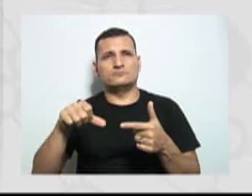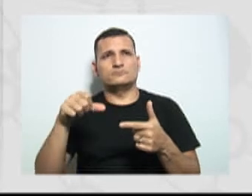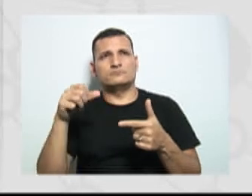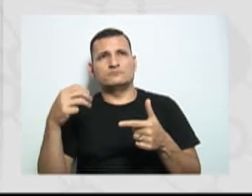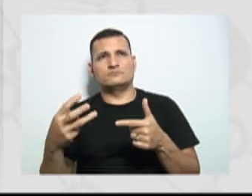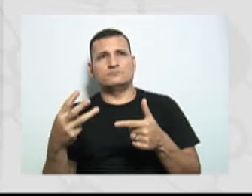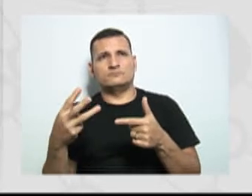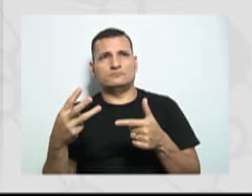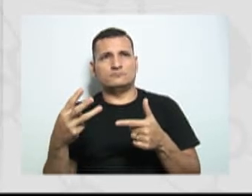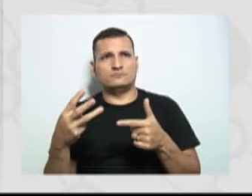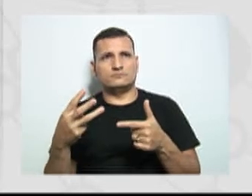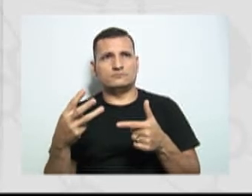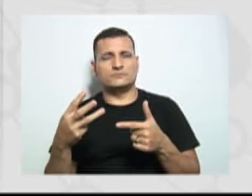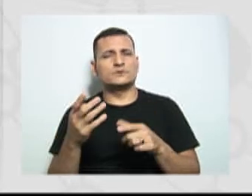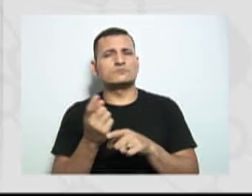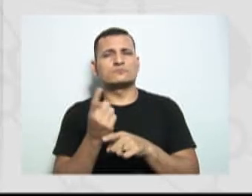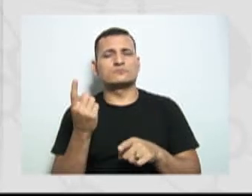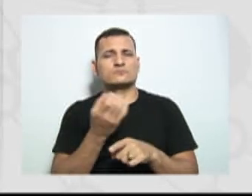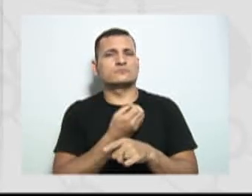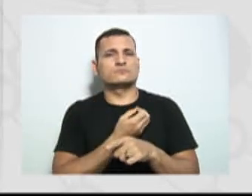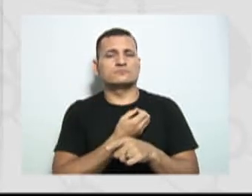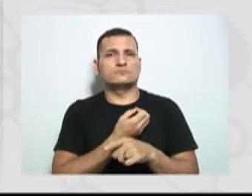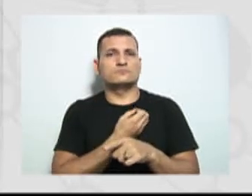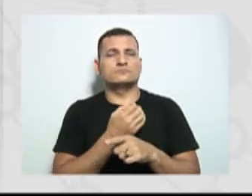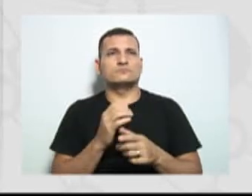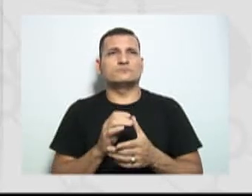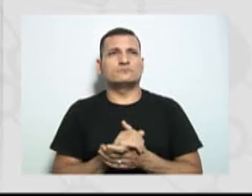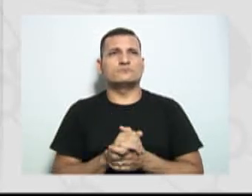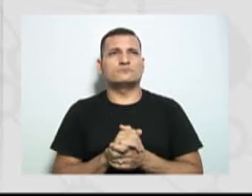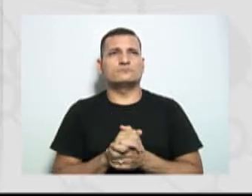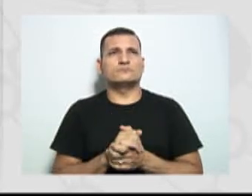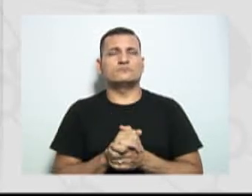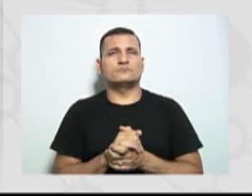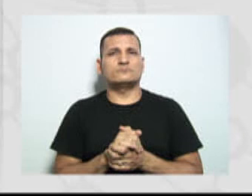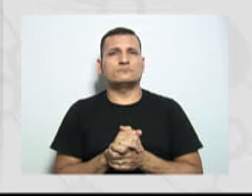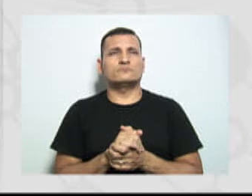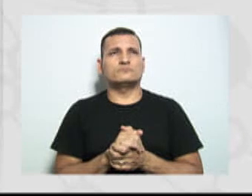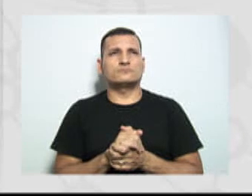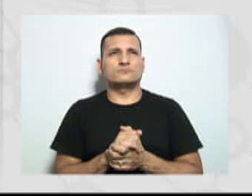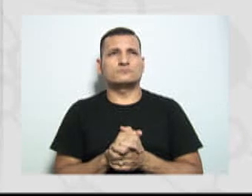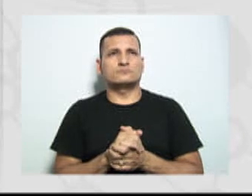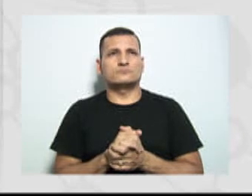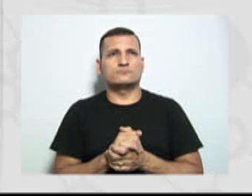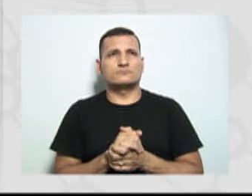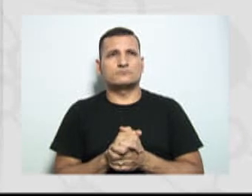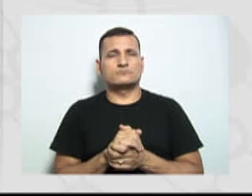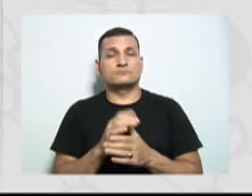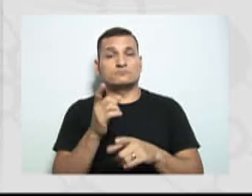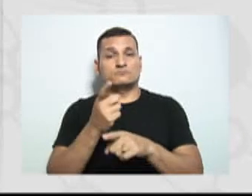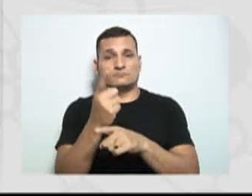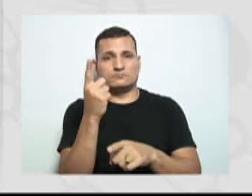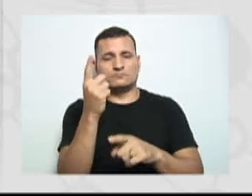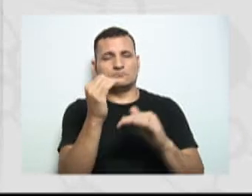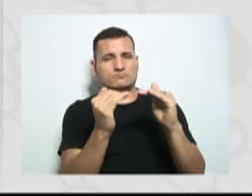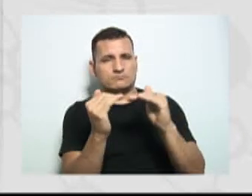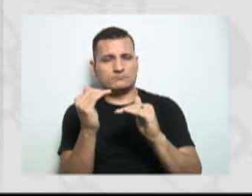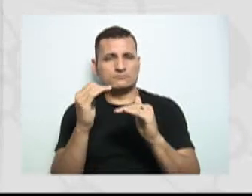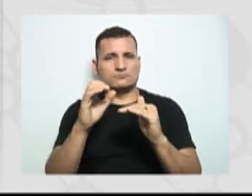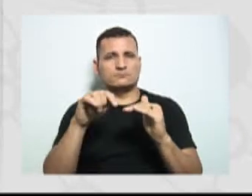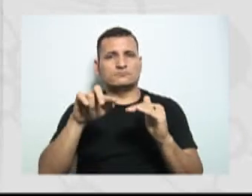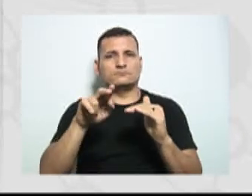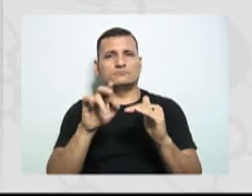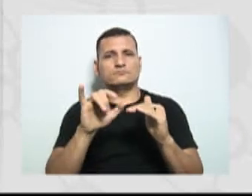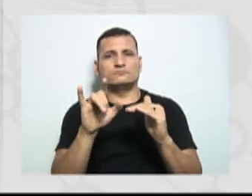o valor. Que valor é esse? Eu achei o quê? Eu achei o ponto de equilíbrio com relação